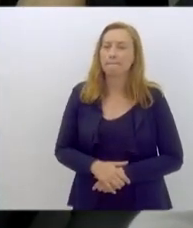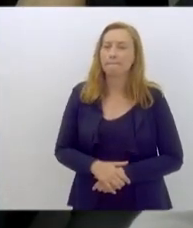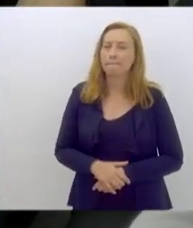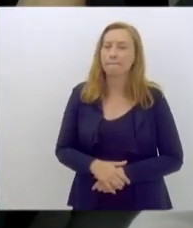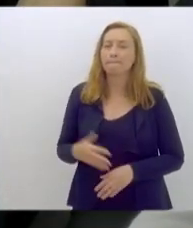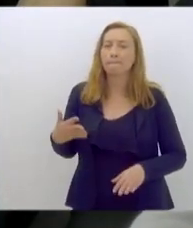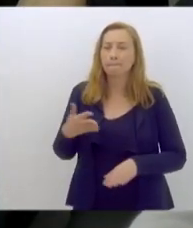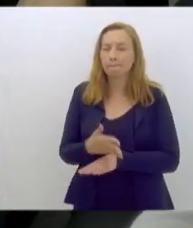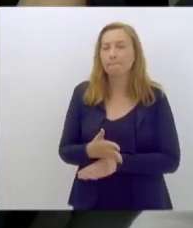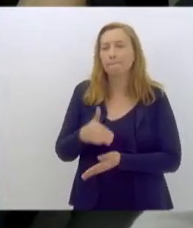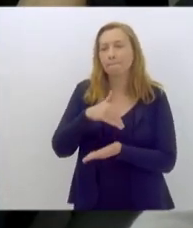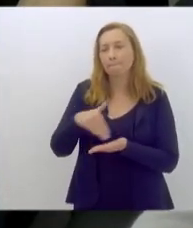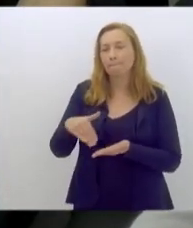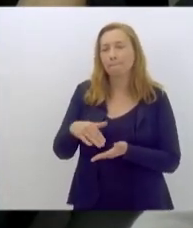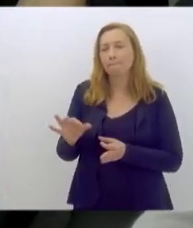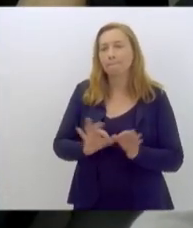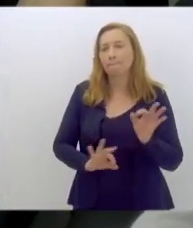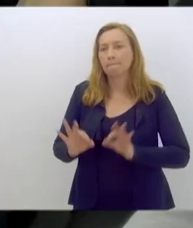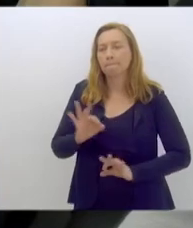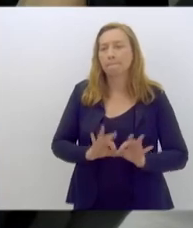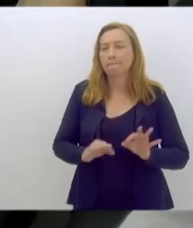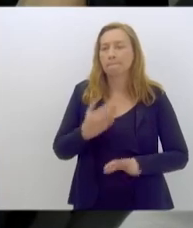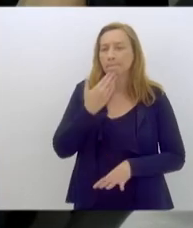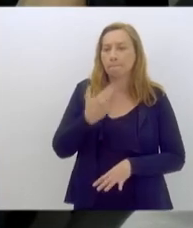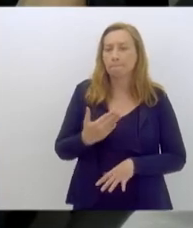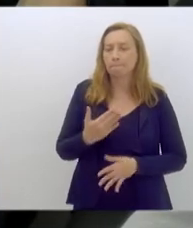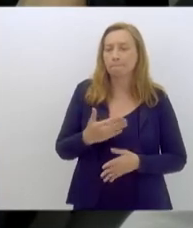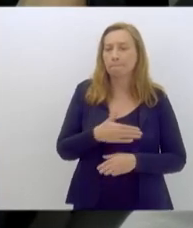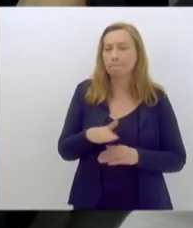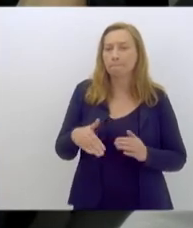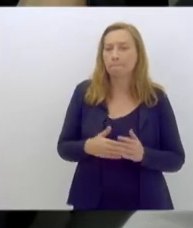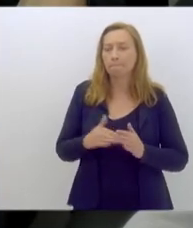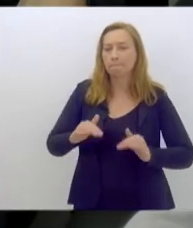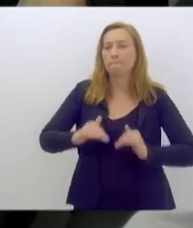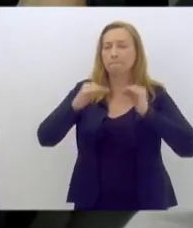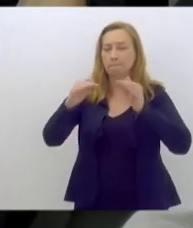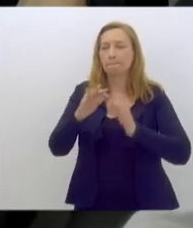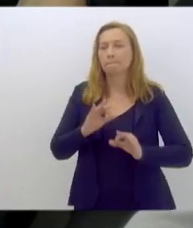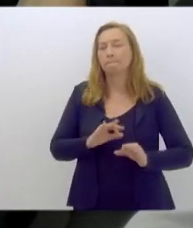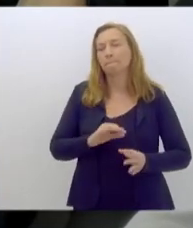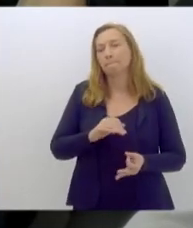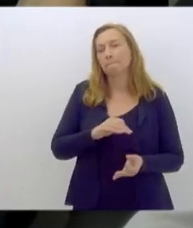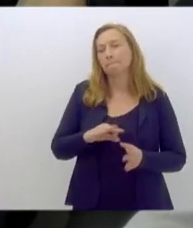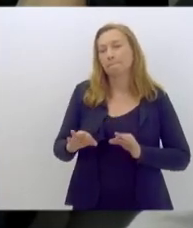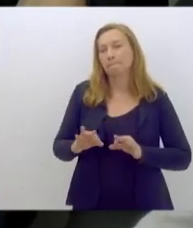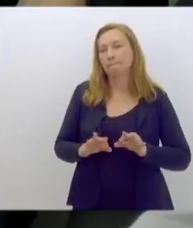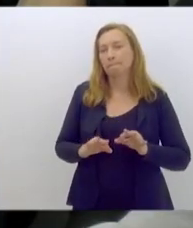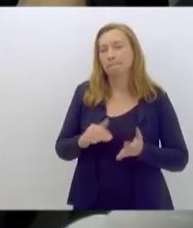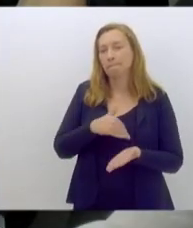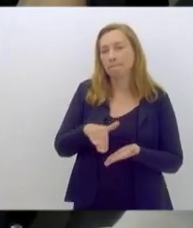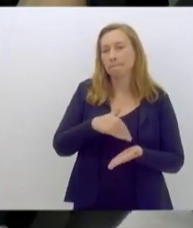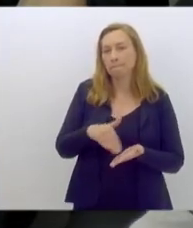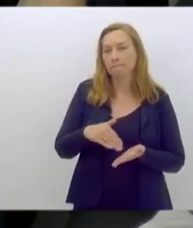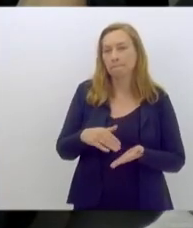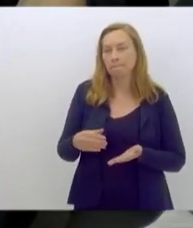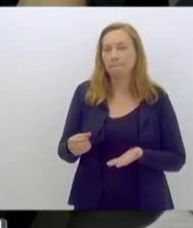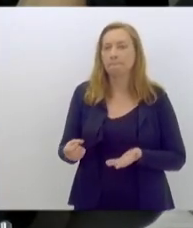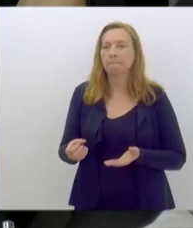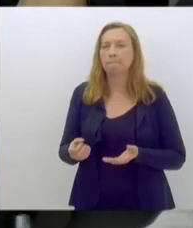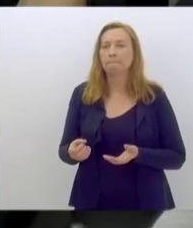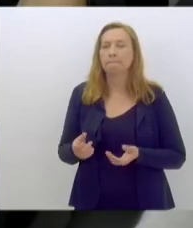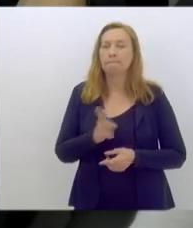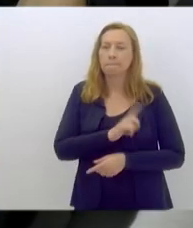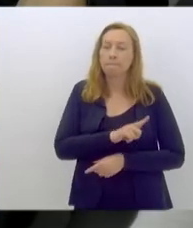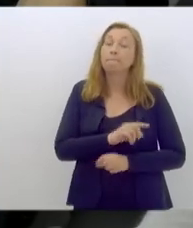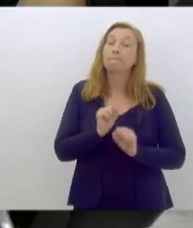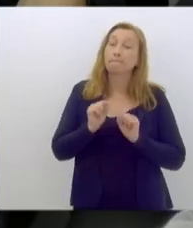assim que cheguei também na Secretaria de planejamento pedir um estudo a subsecretaria de modernização da gestão para